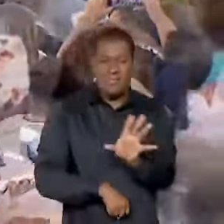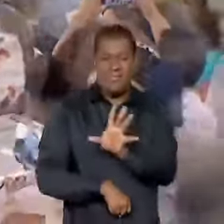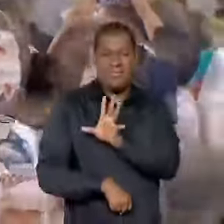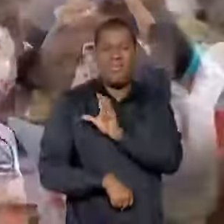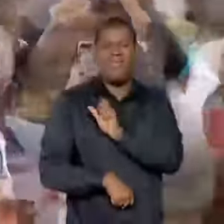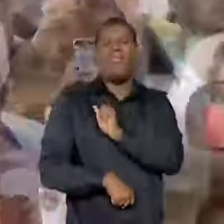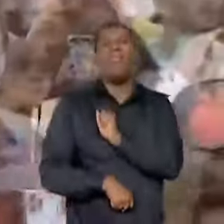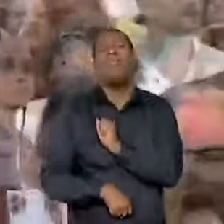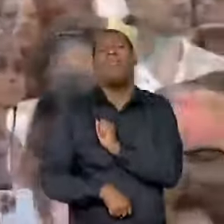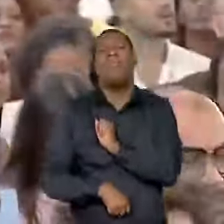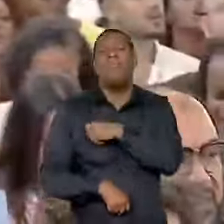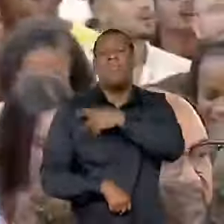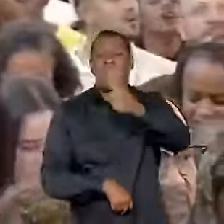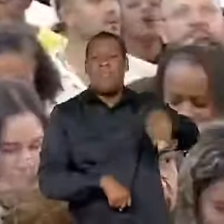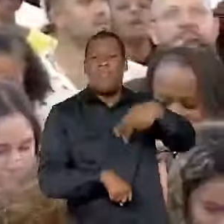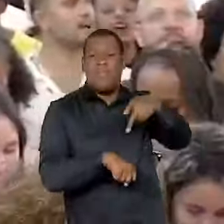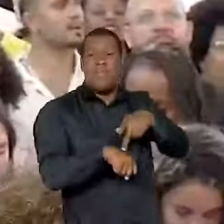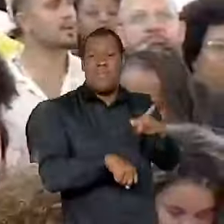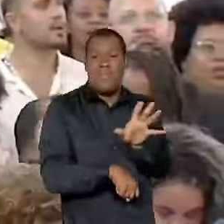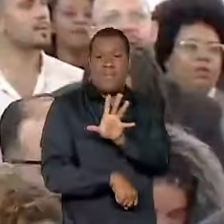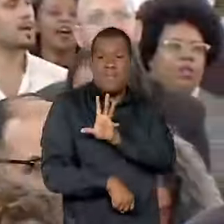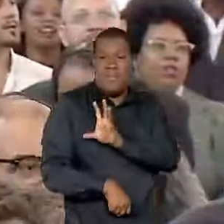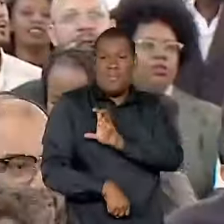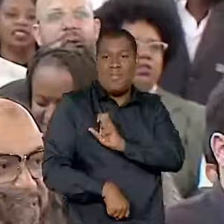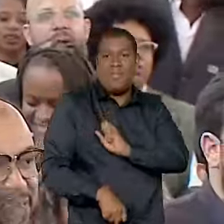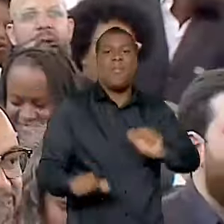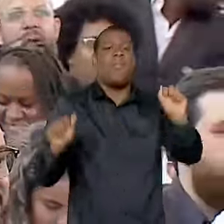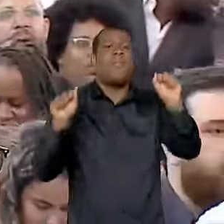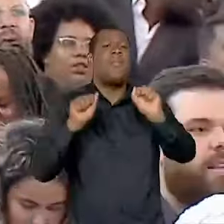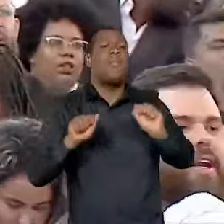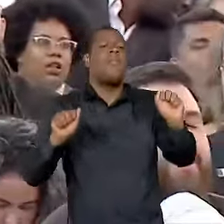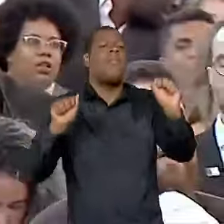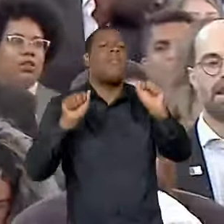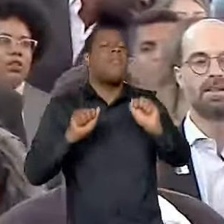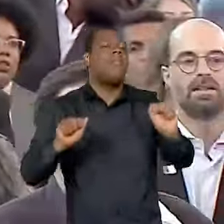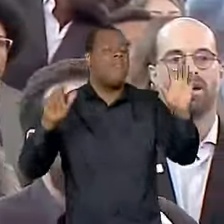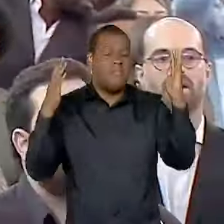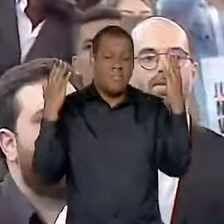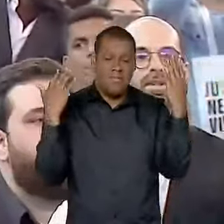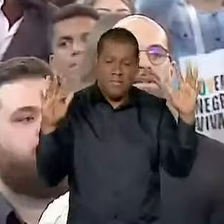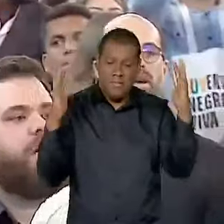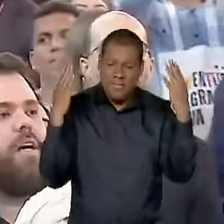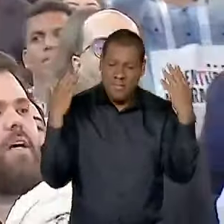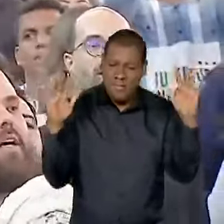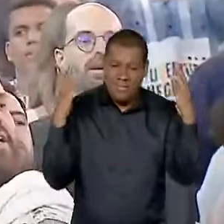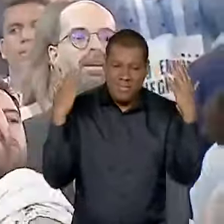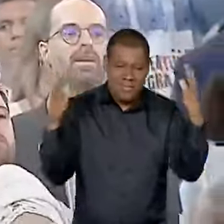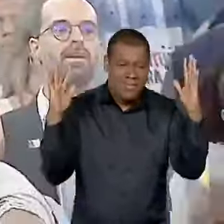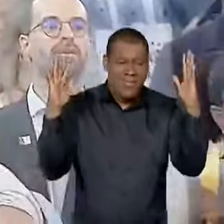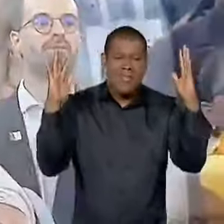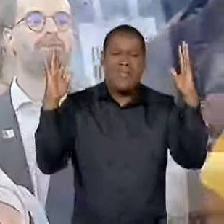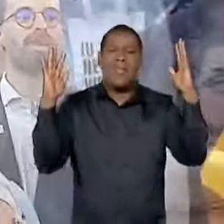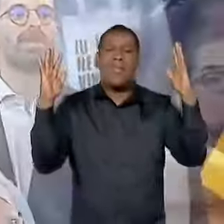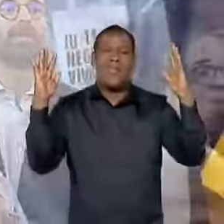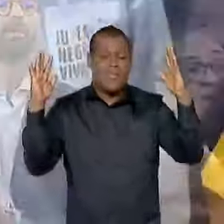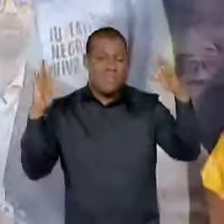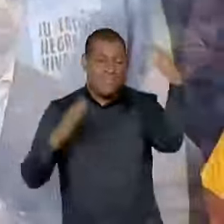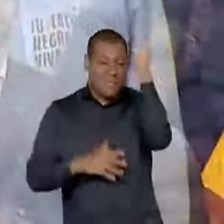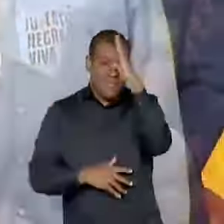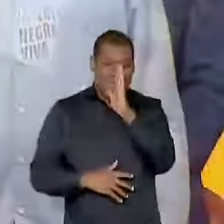mais amores. Ó pátria amada, idolatrada, salve,